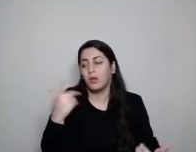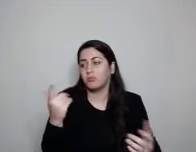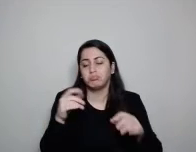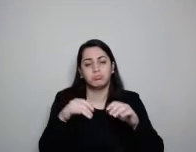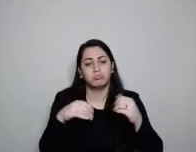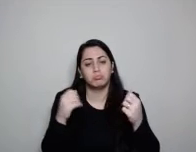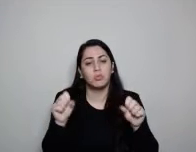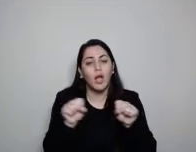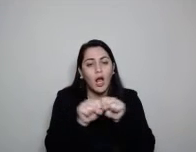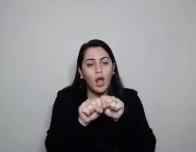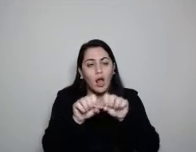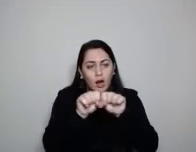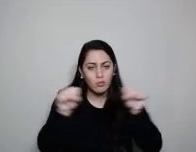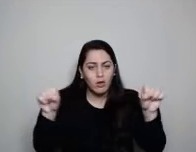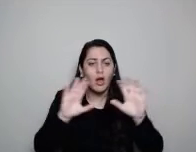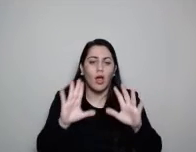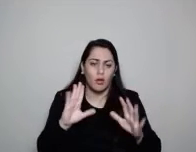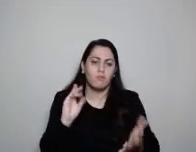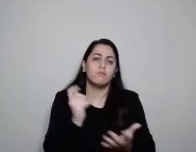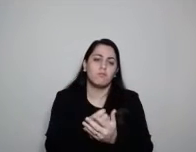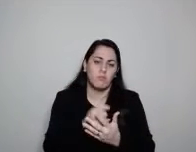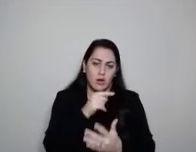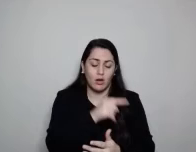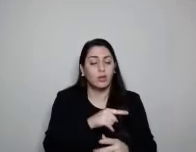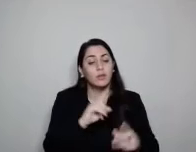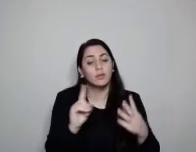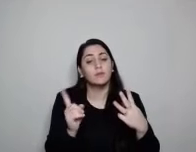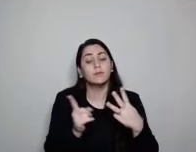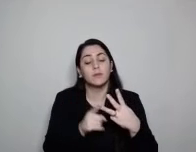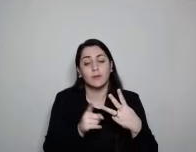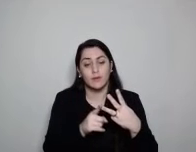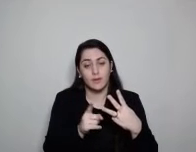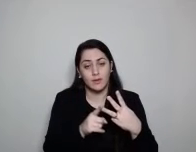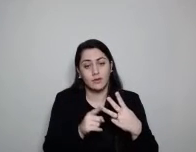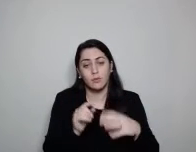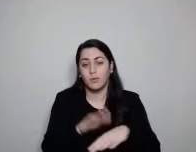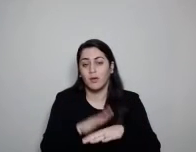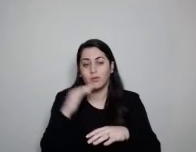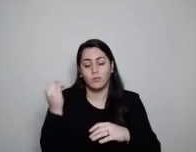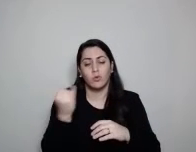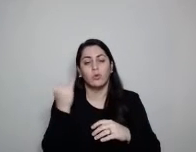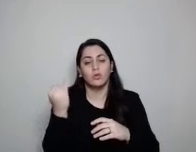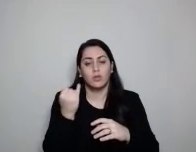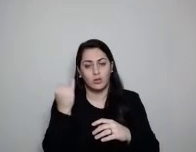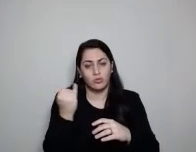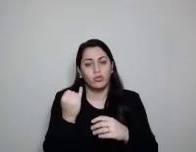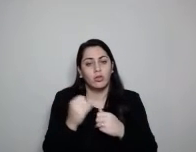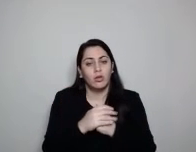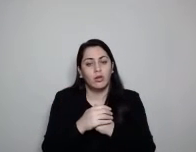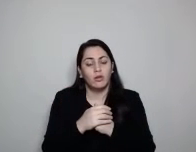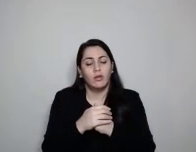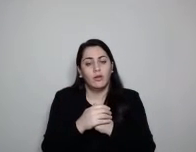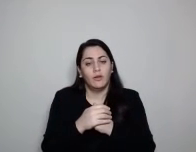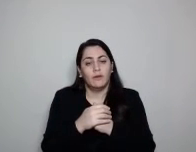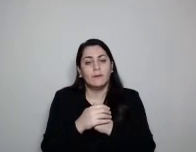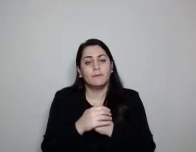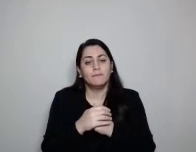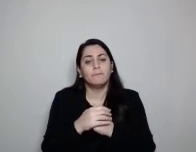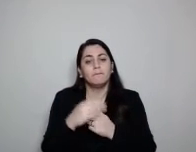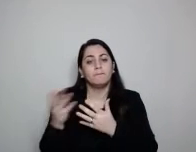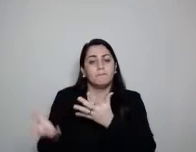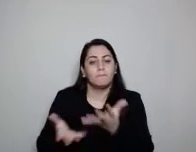essa atividade. E a terceira forma de remuneração, e a mais importante para esse processo, é exatamente a prestação de serviços de